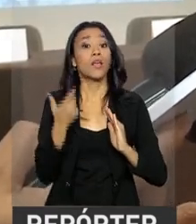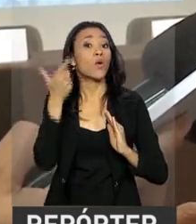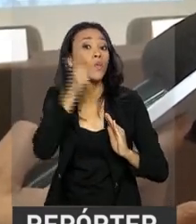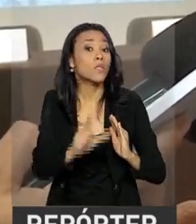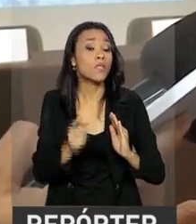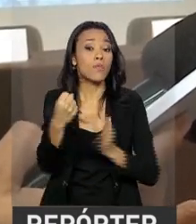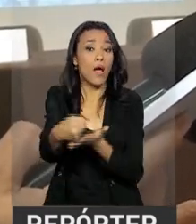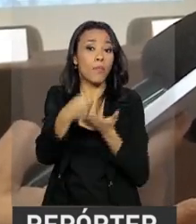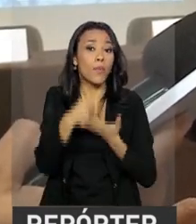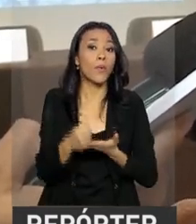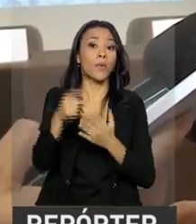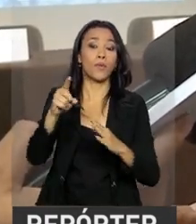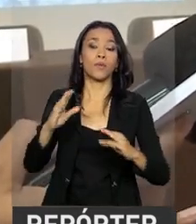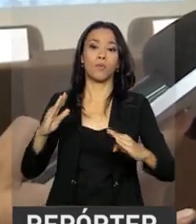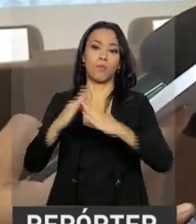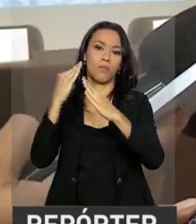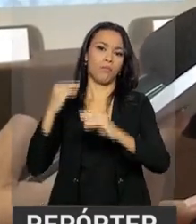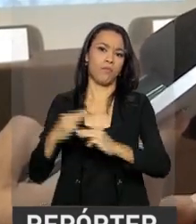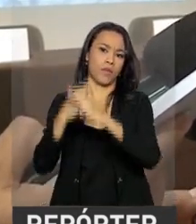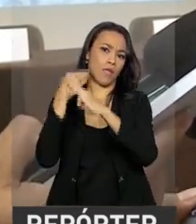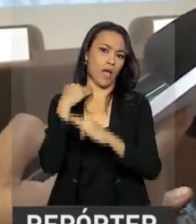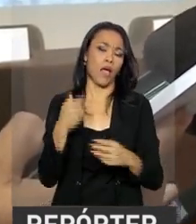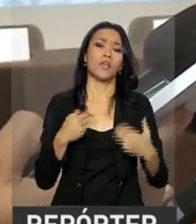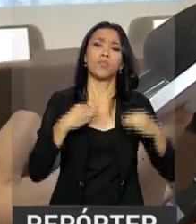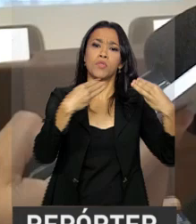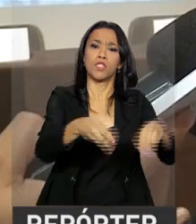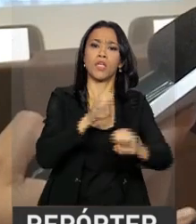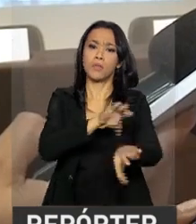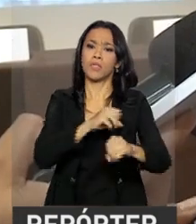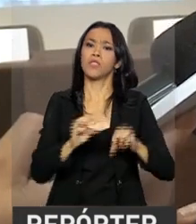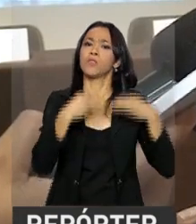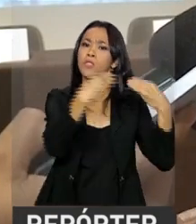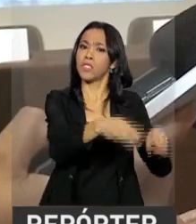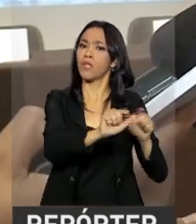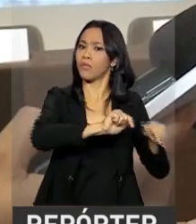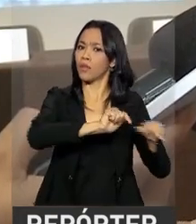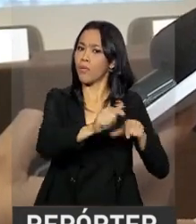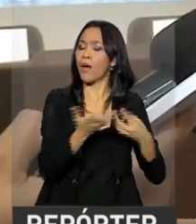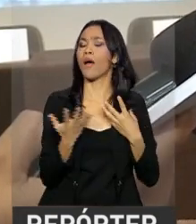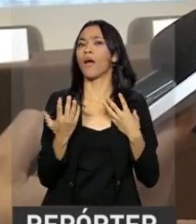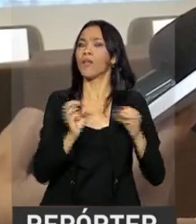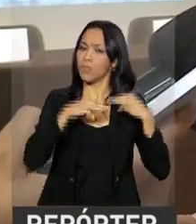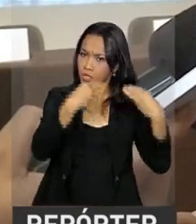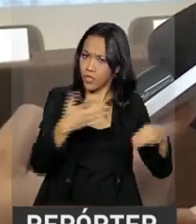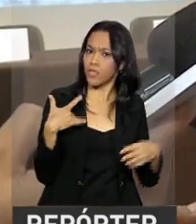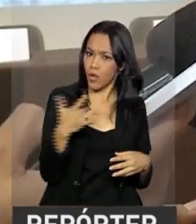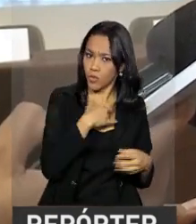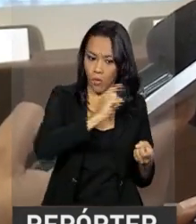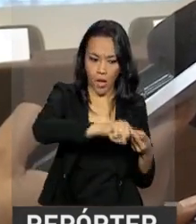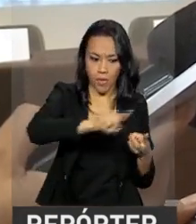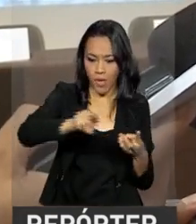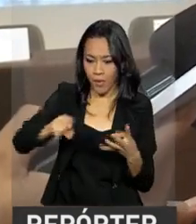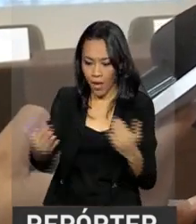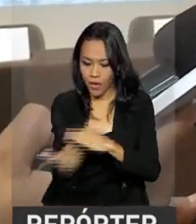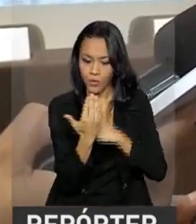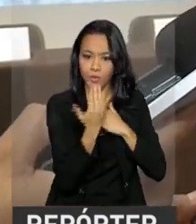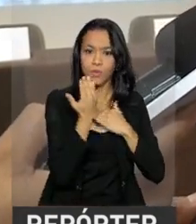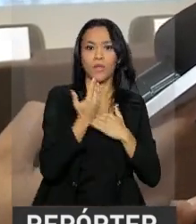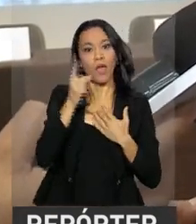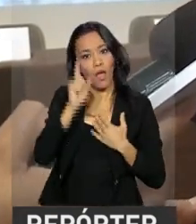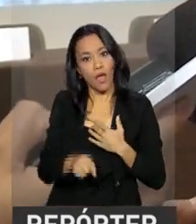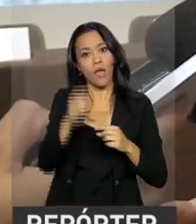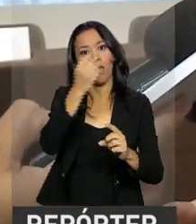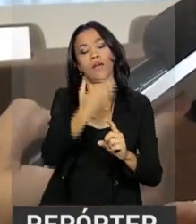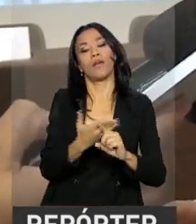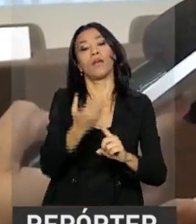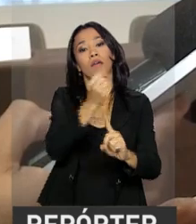também o apoio da Caixa Econômica, do Ministério da Educação, do Ministério do Trabalho e do Ministério da Saúde. Ou seja, é o poder público e a